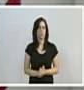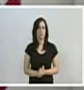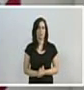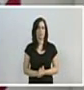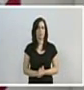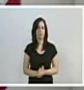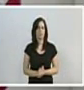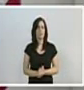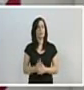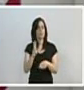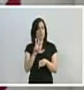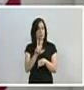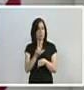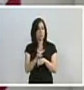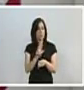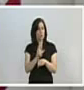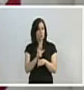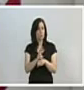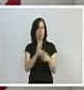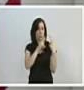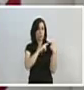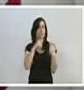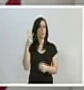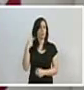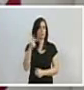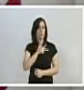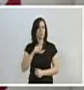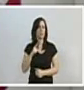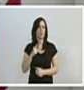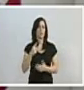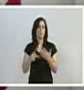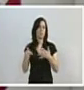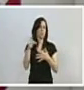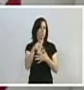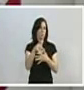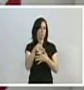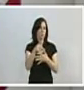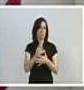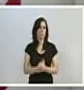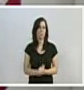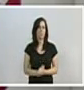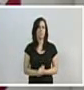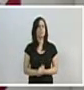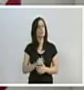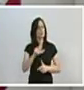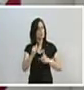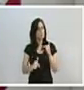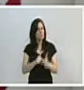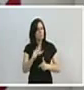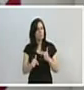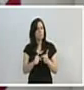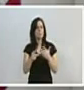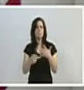que cuidamos das políticas públicas, nós temos nossas prioridades. Eu tenho trabalhado